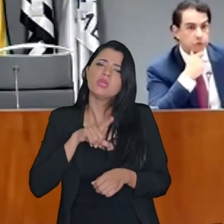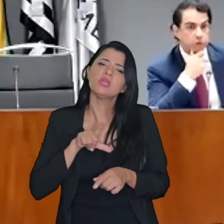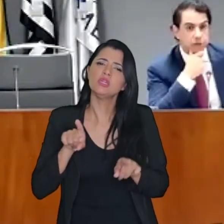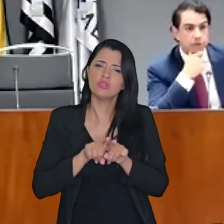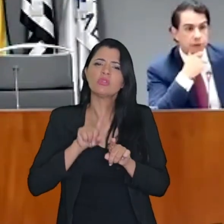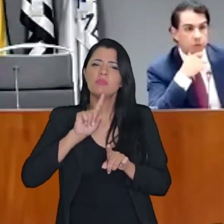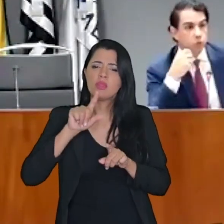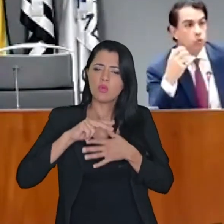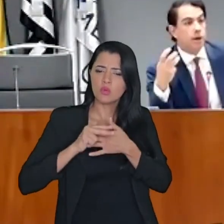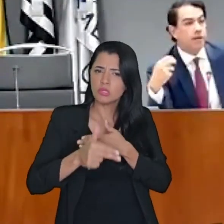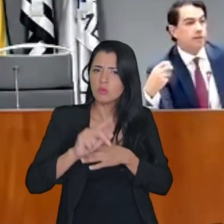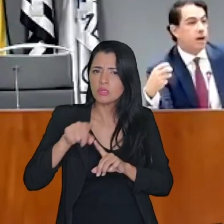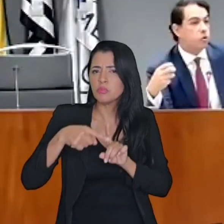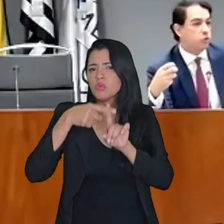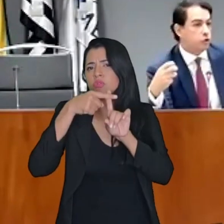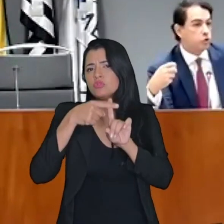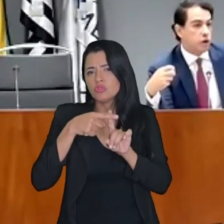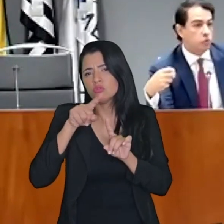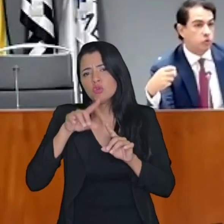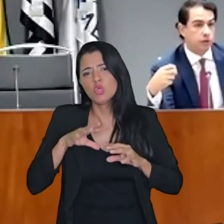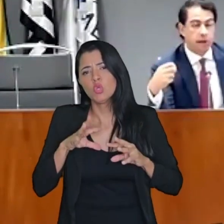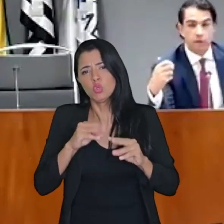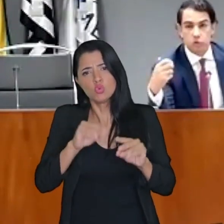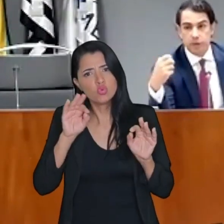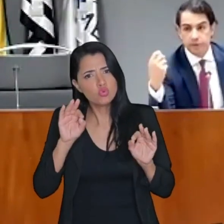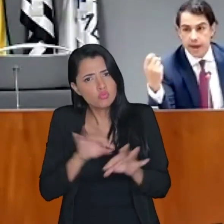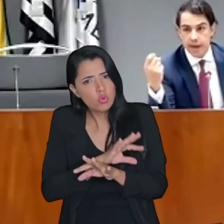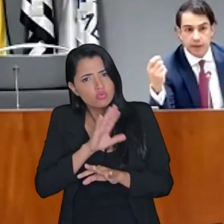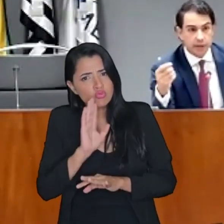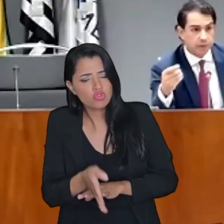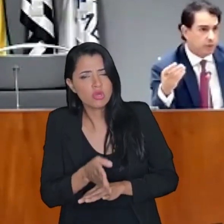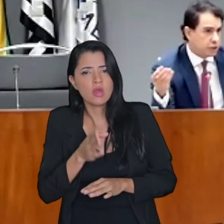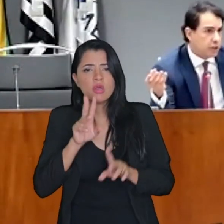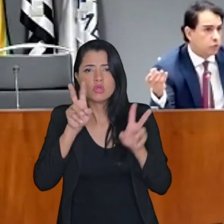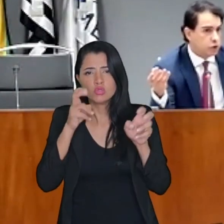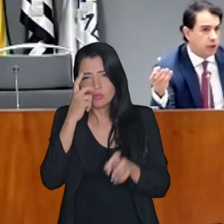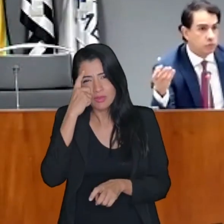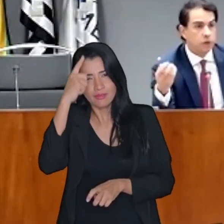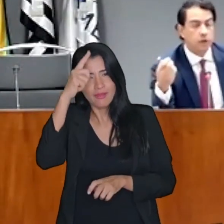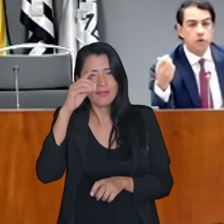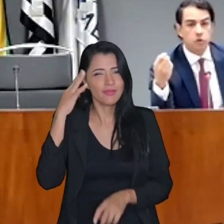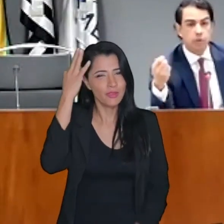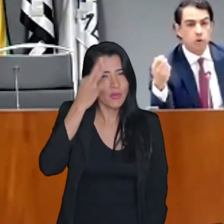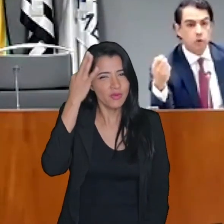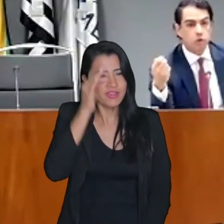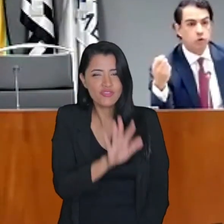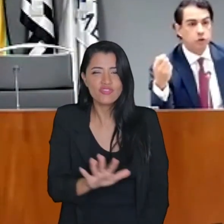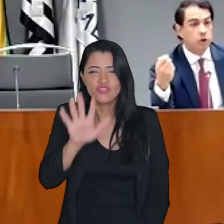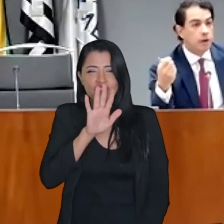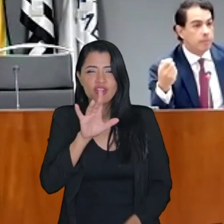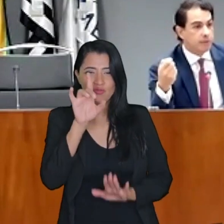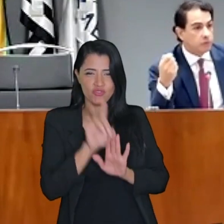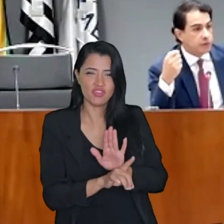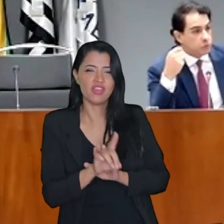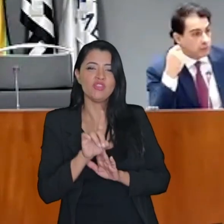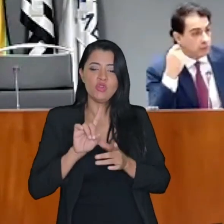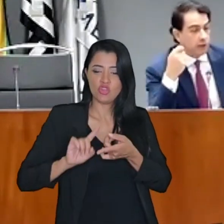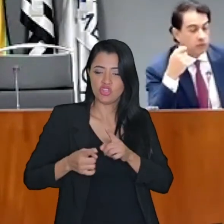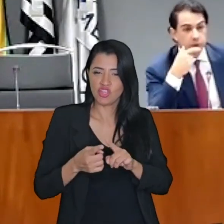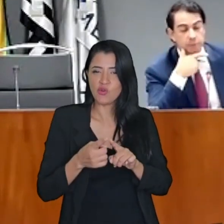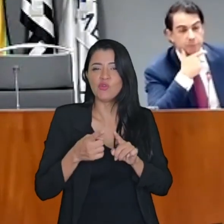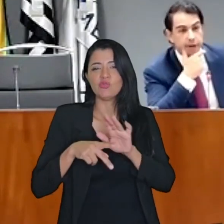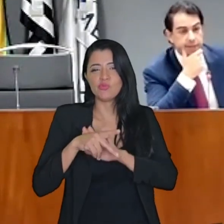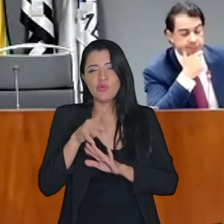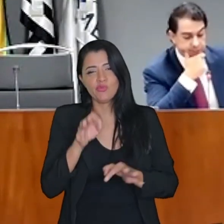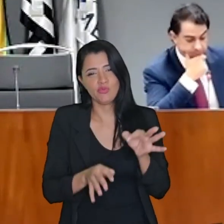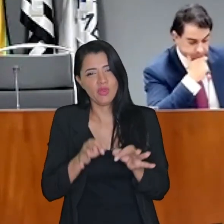consequência positiva todo o manancial jurídico já consolidado sobre a ideia da teoria geral do direito sobre negócio jurídico, mas talvez um